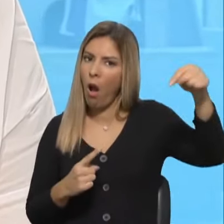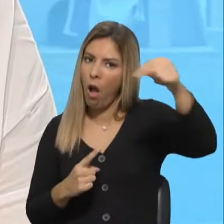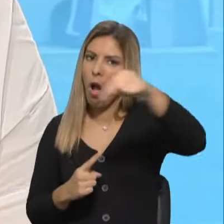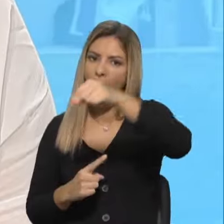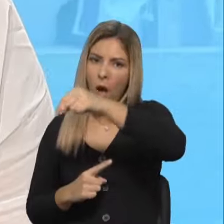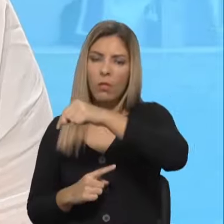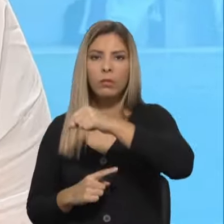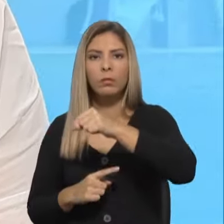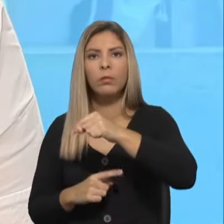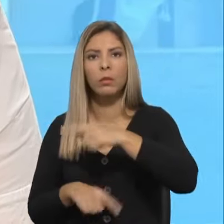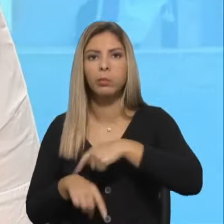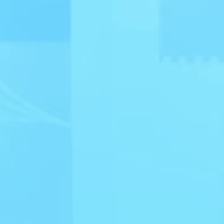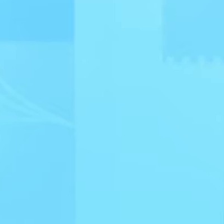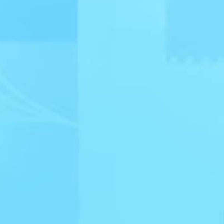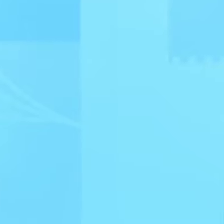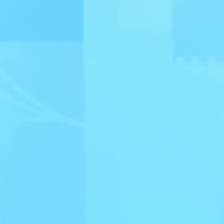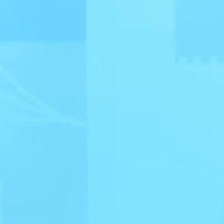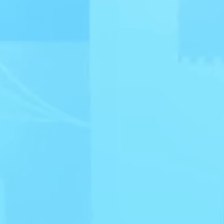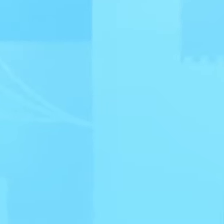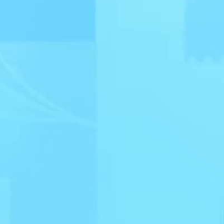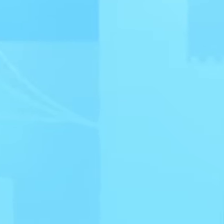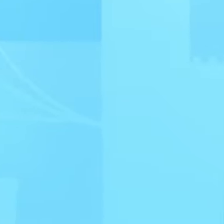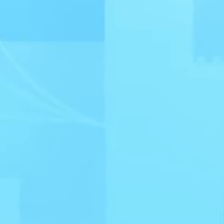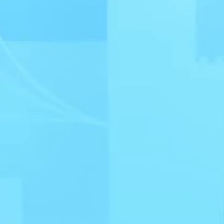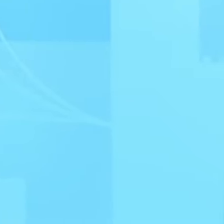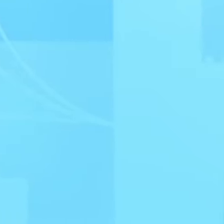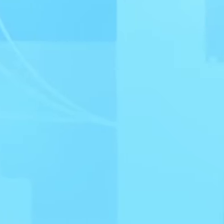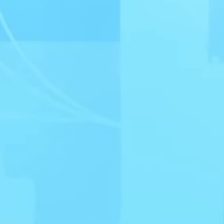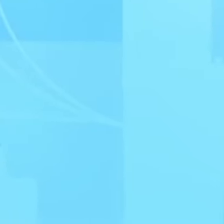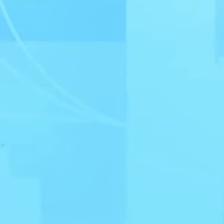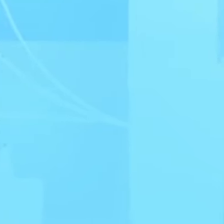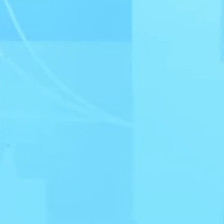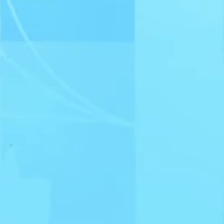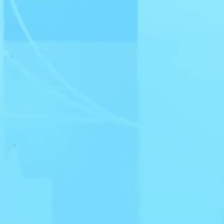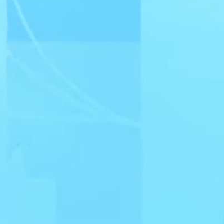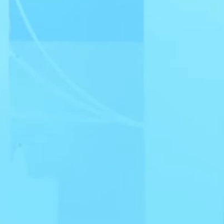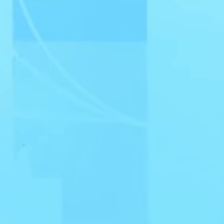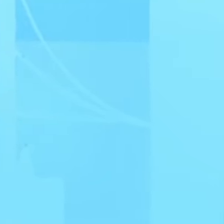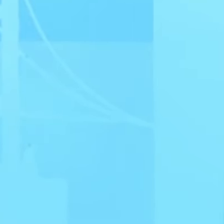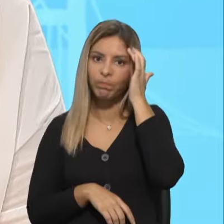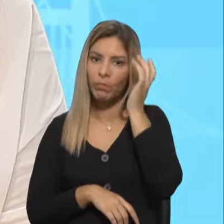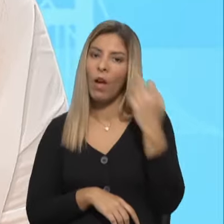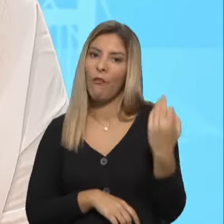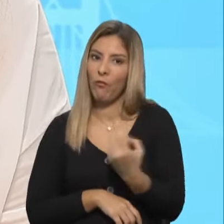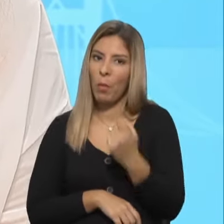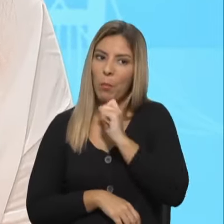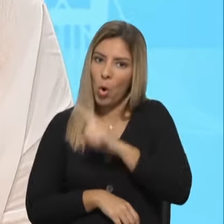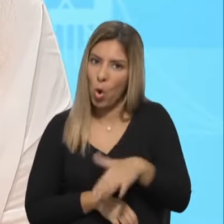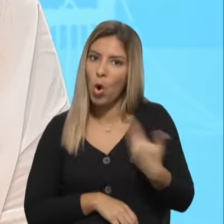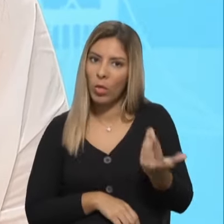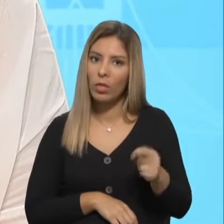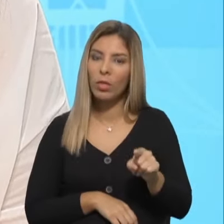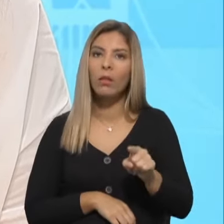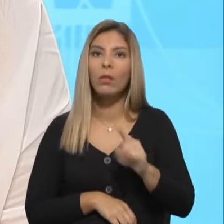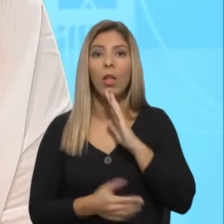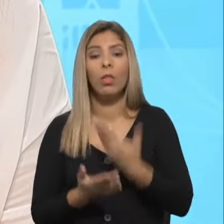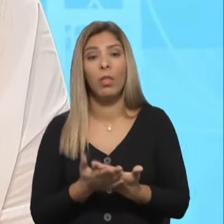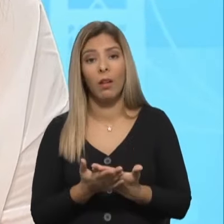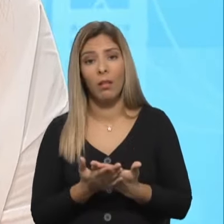perceber exatamente do que é que estamos a falar Eh pode ser um problema de saúde mental que muitas vezes nos traz repercussões ao